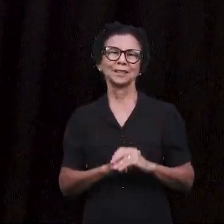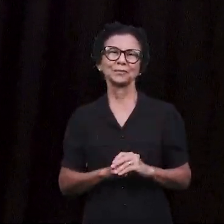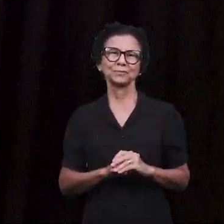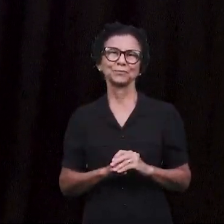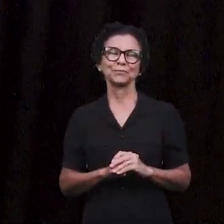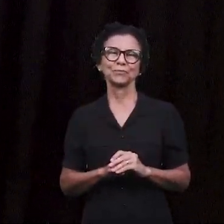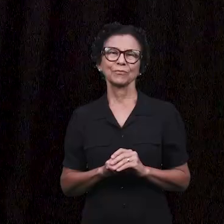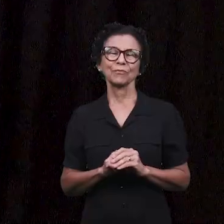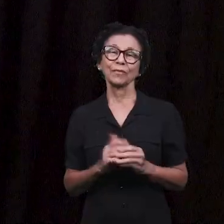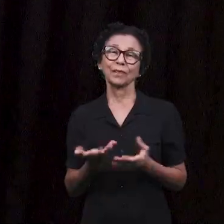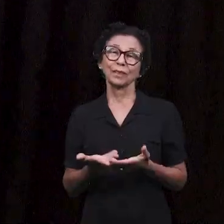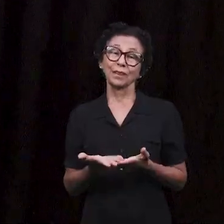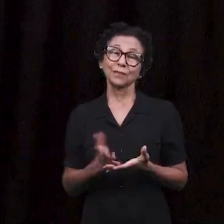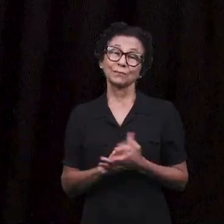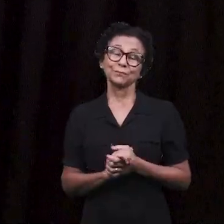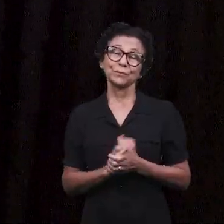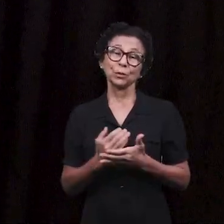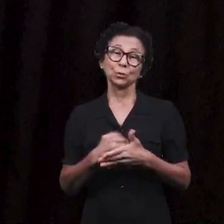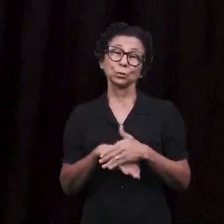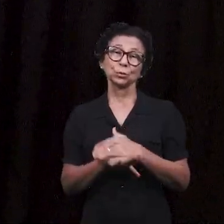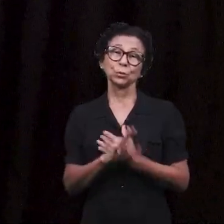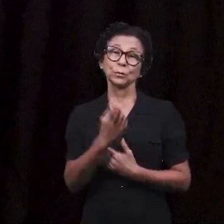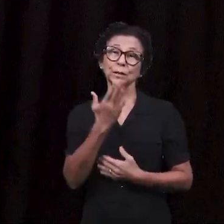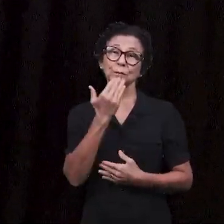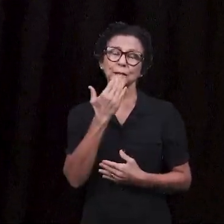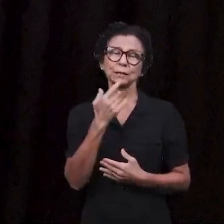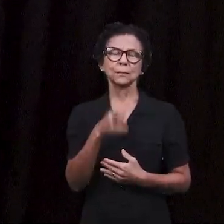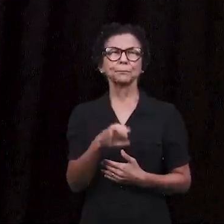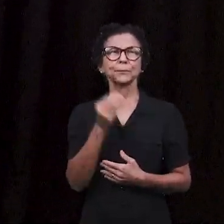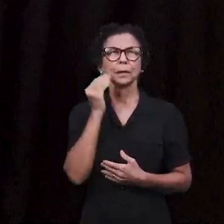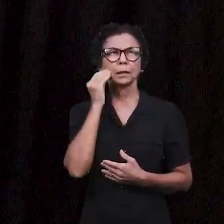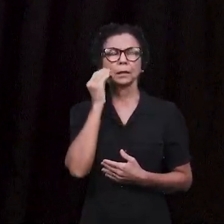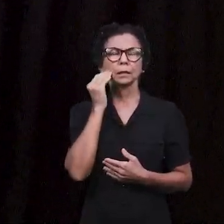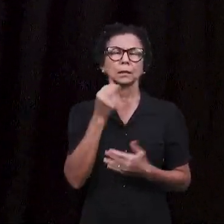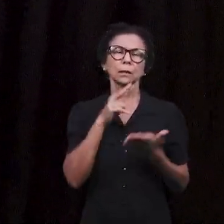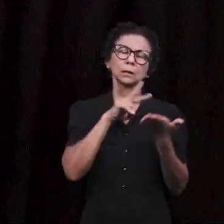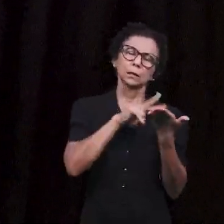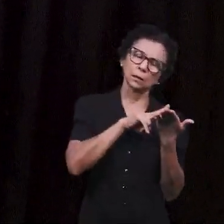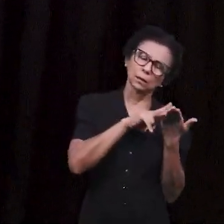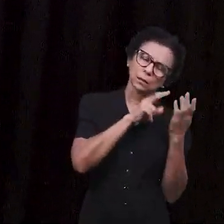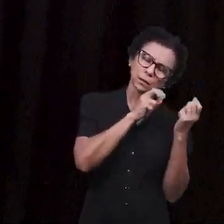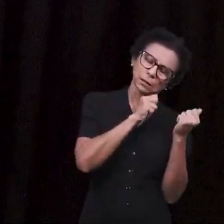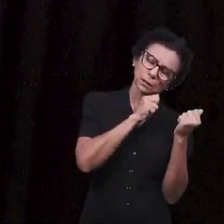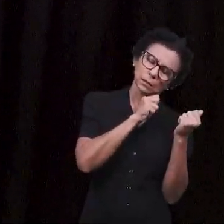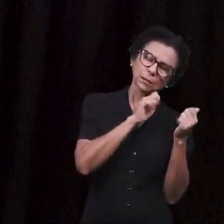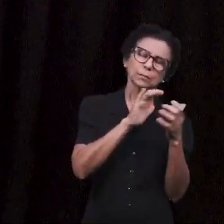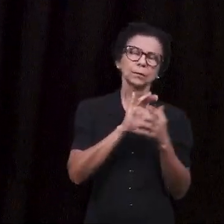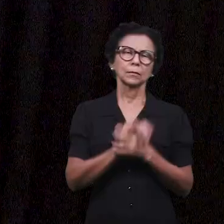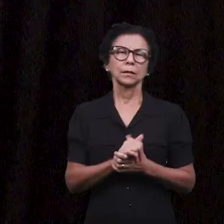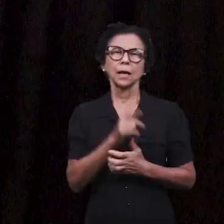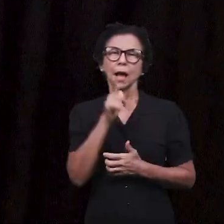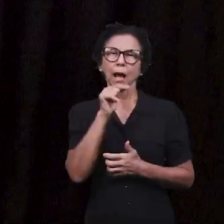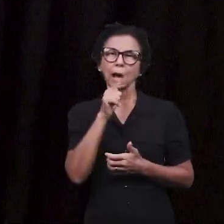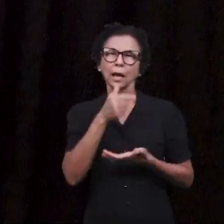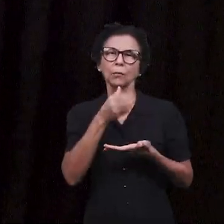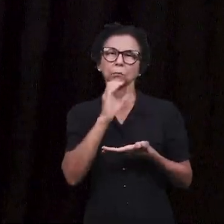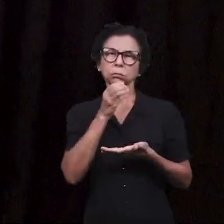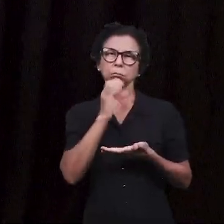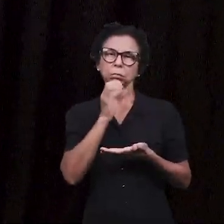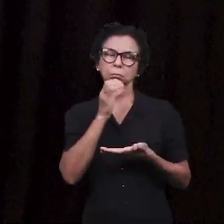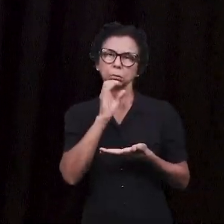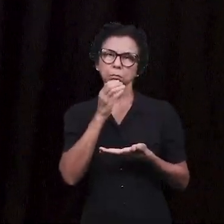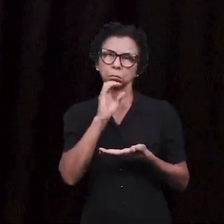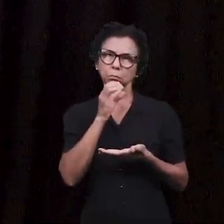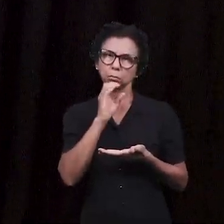Então, tentar dormir bem, tentar se alimentar bem, tentar se hidratar, sempre vão